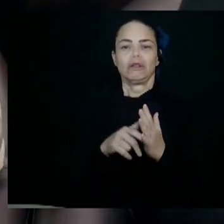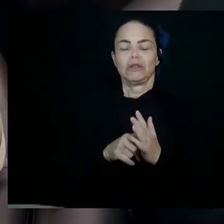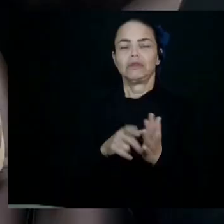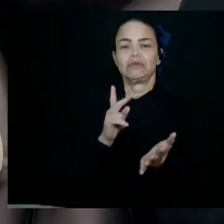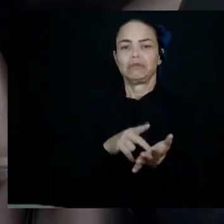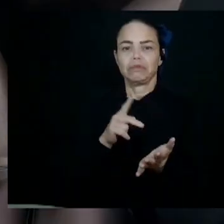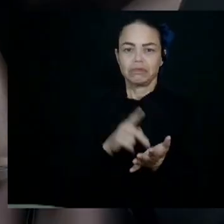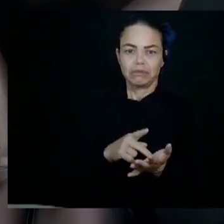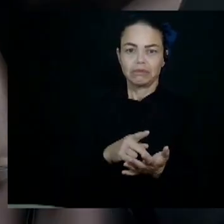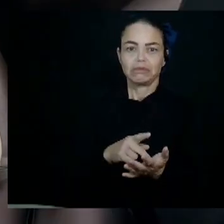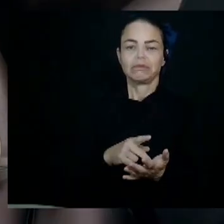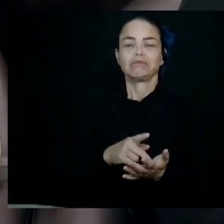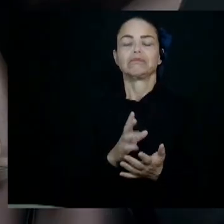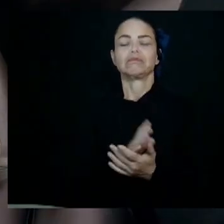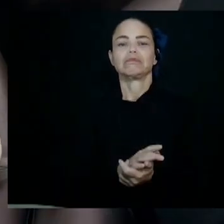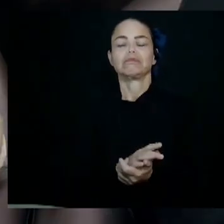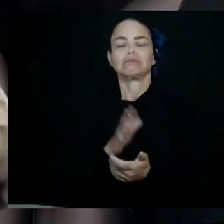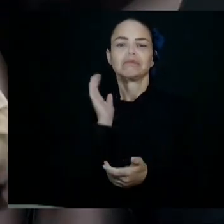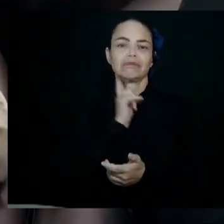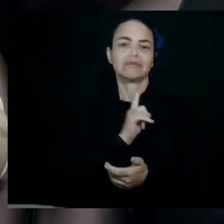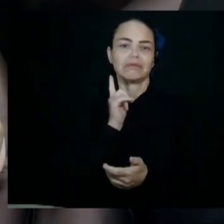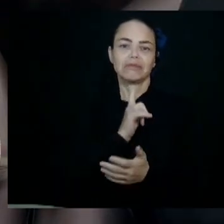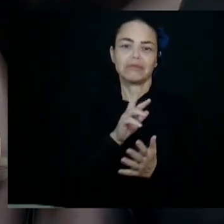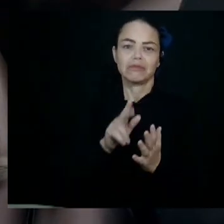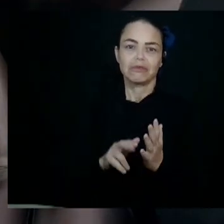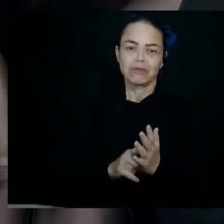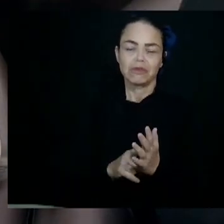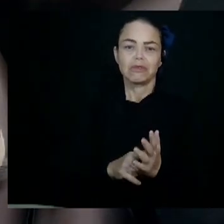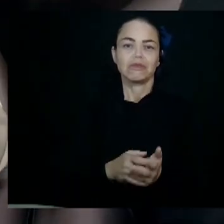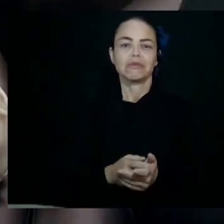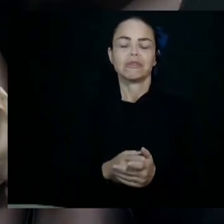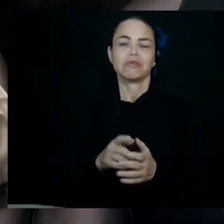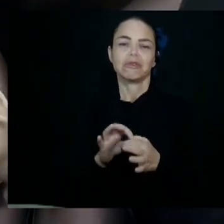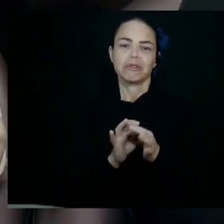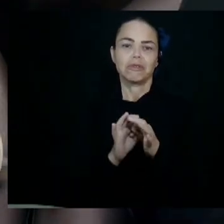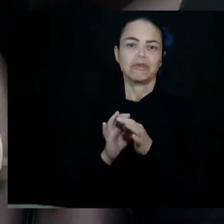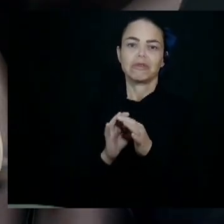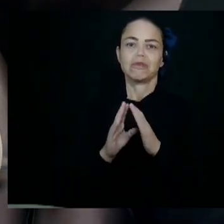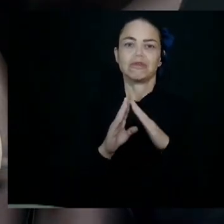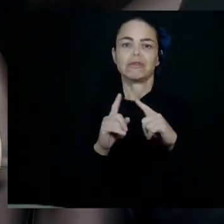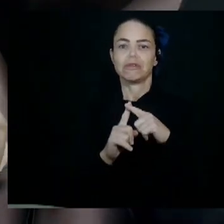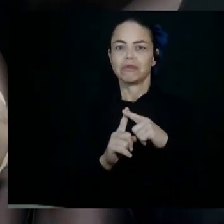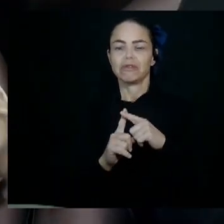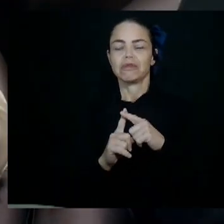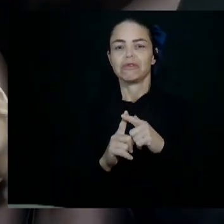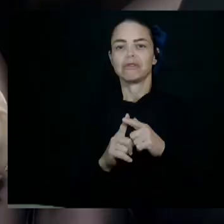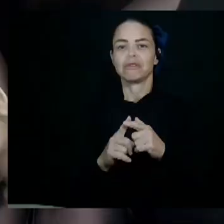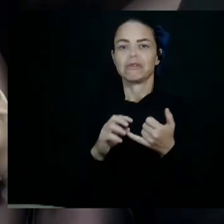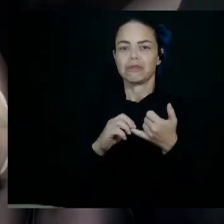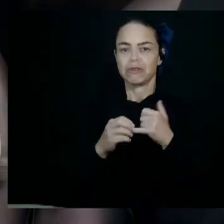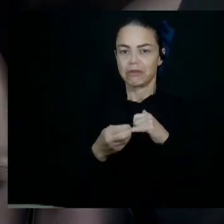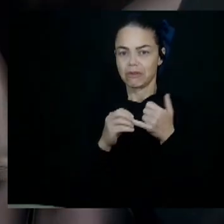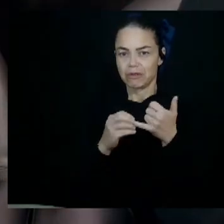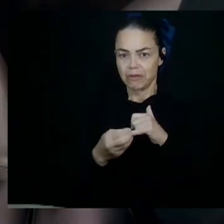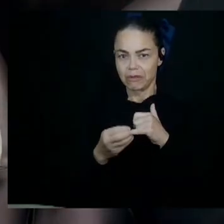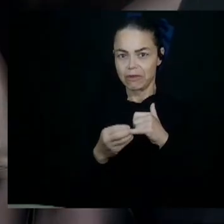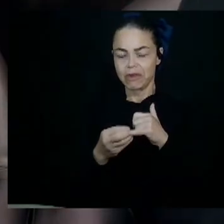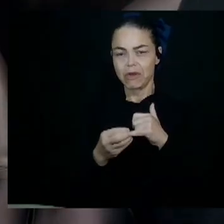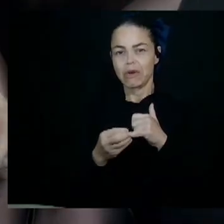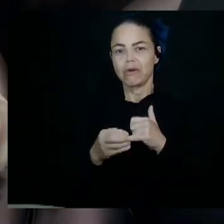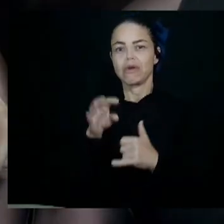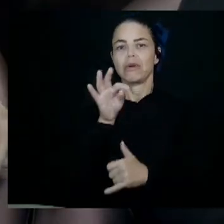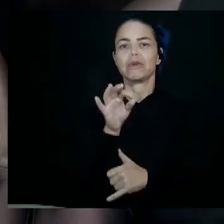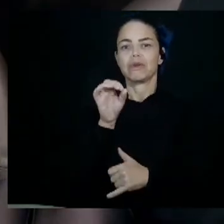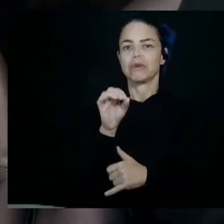Muito enraizado na cultura local. E a gente fez uma confraternização na minha igreja e eu levei um feijão com tofuzinho defumado.